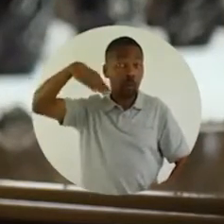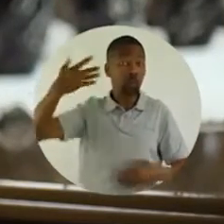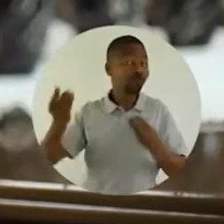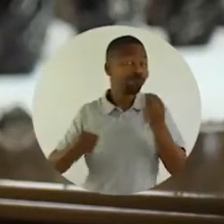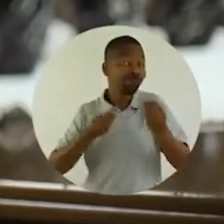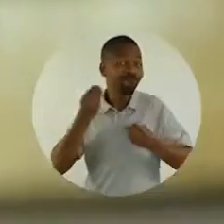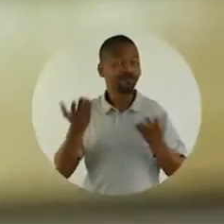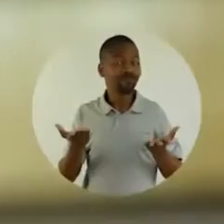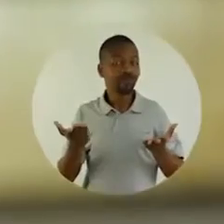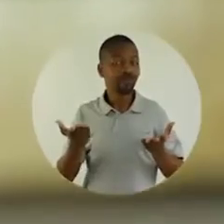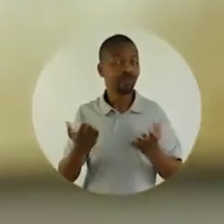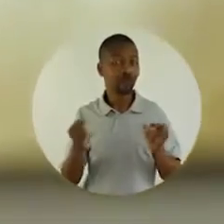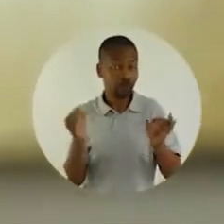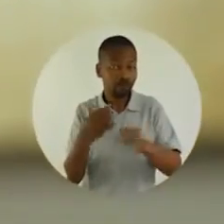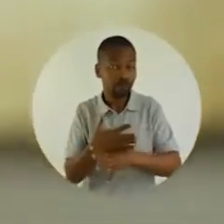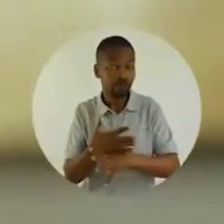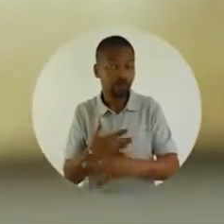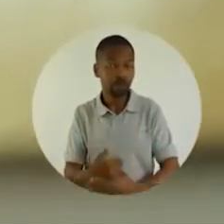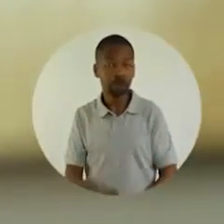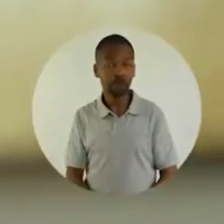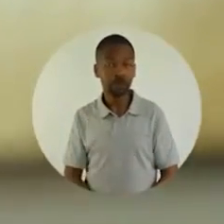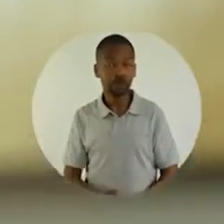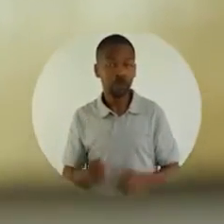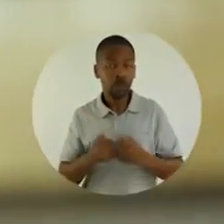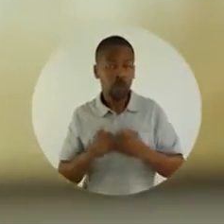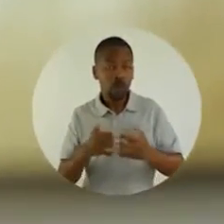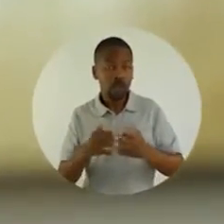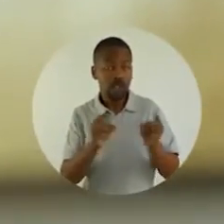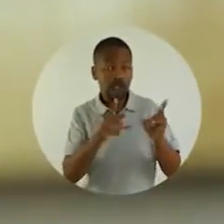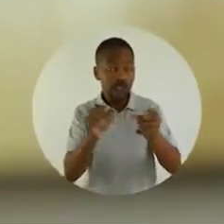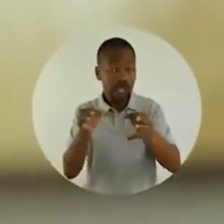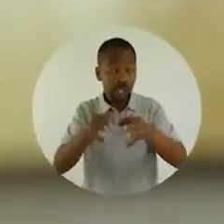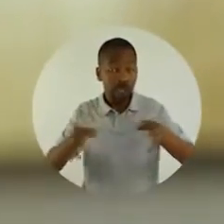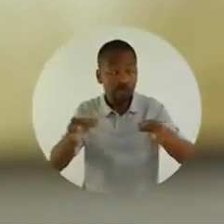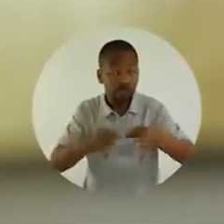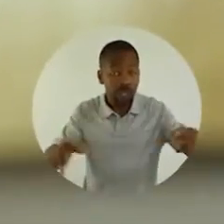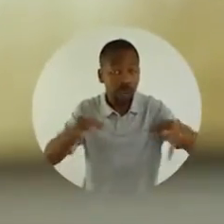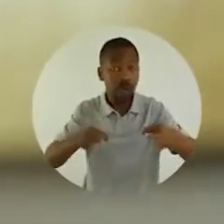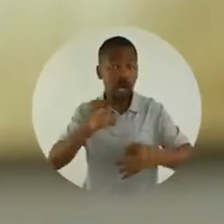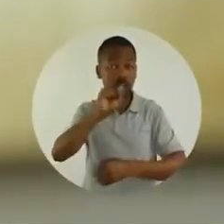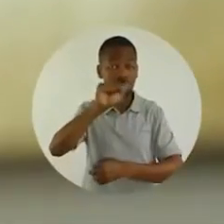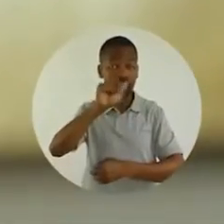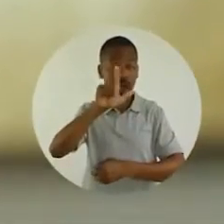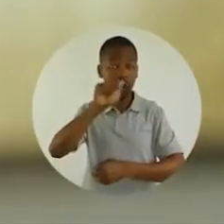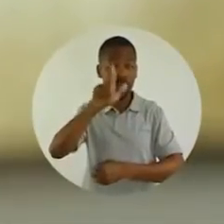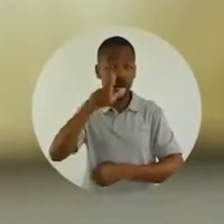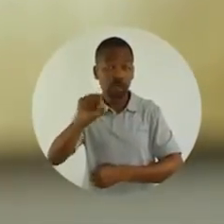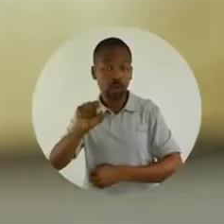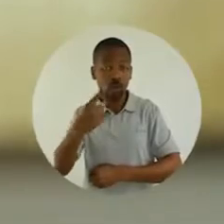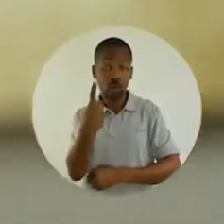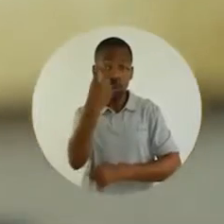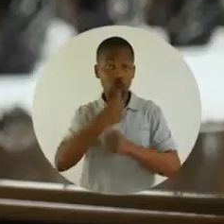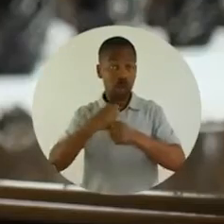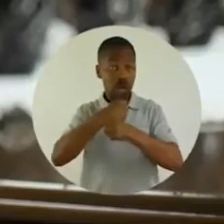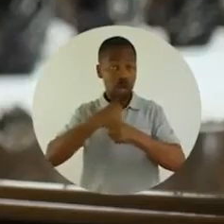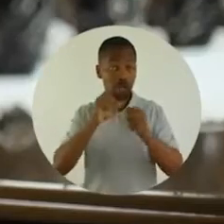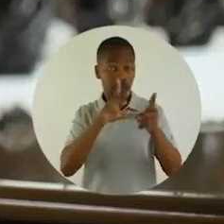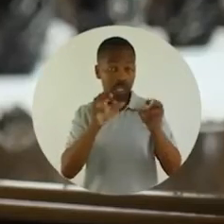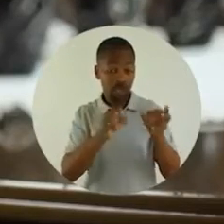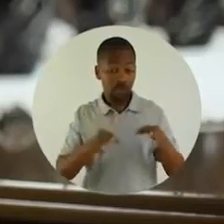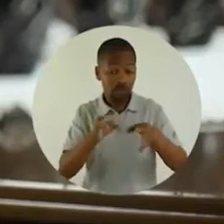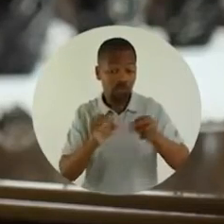eles, né? Aí, conclusão, comecei a vender salgado. Aí vendi salgado, fiquei um ano